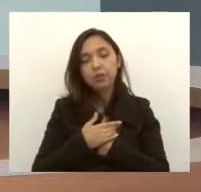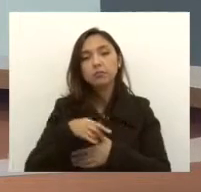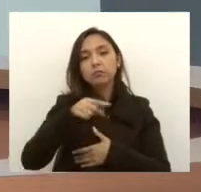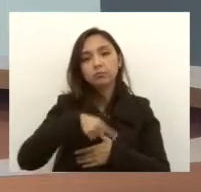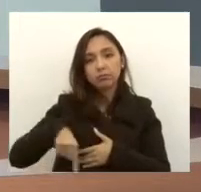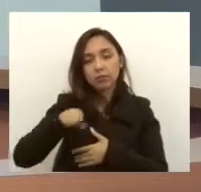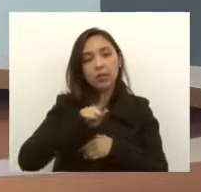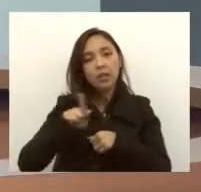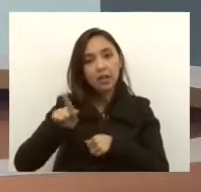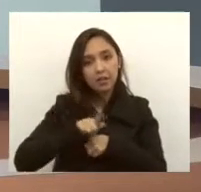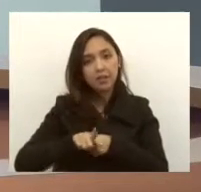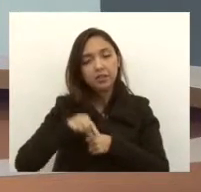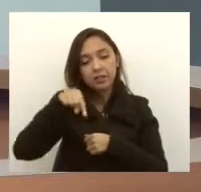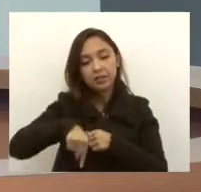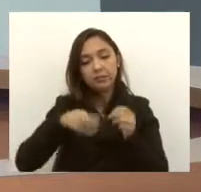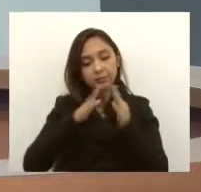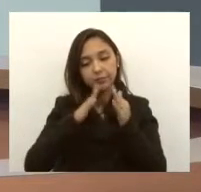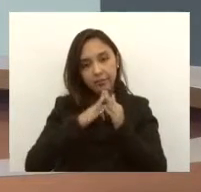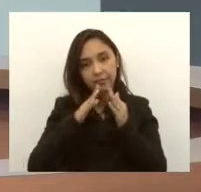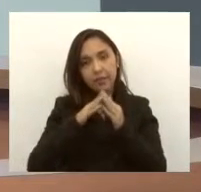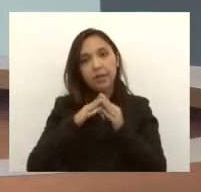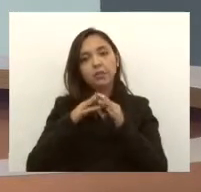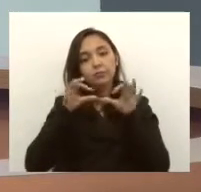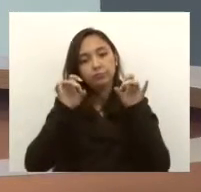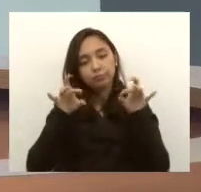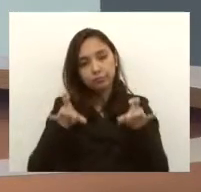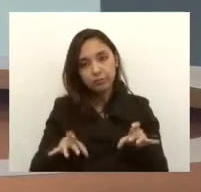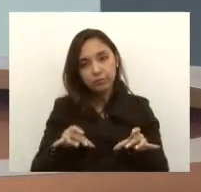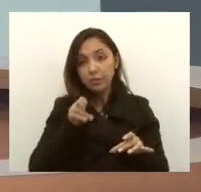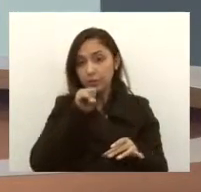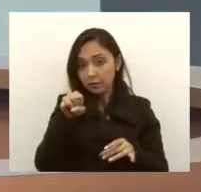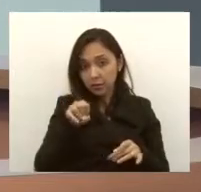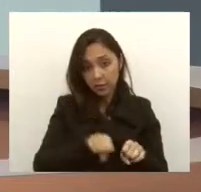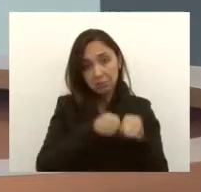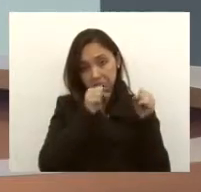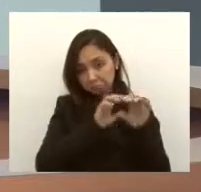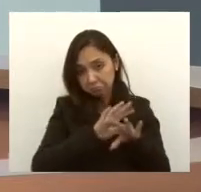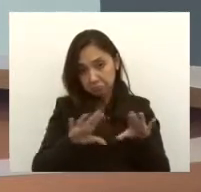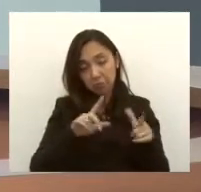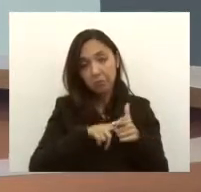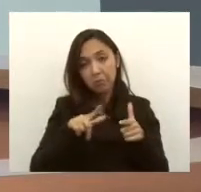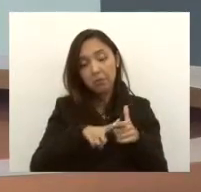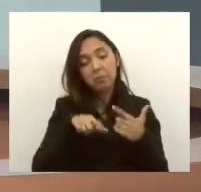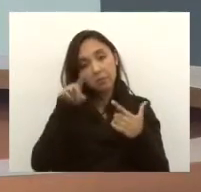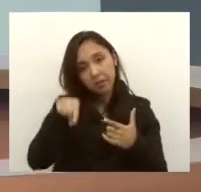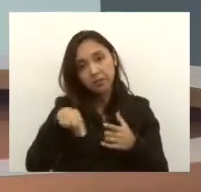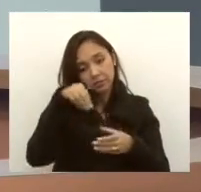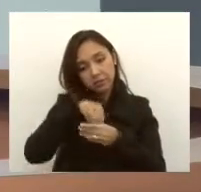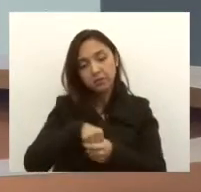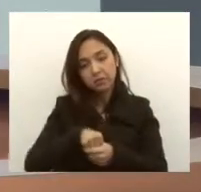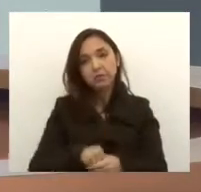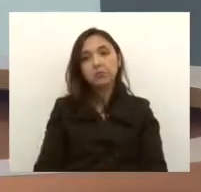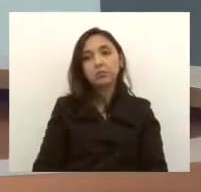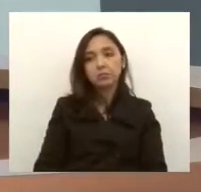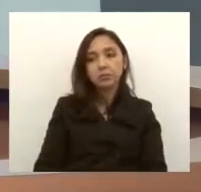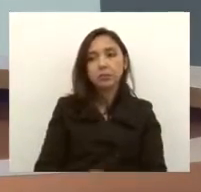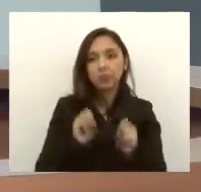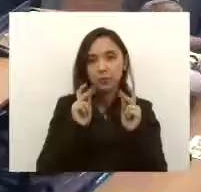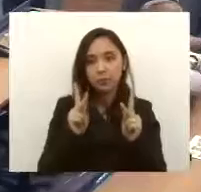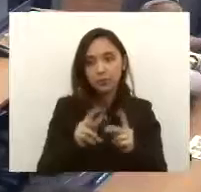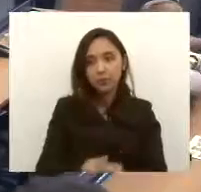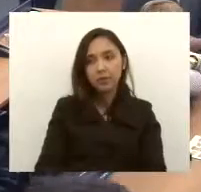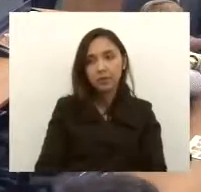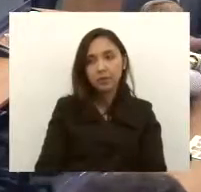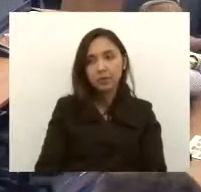garantir que o regimento dessa casa fosse cumprido, porque se quer obstruir a sessão, obstrua, mas dentro do regimento interno, presidente. Ok, pela vereador. Ordem,